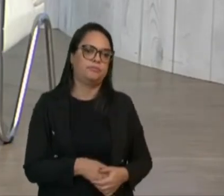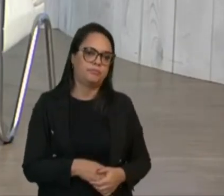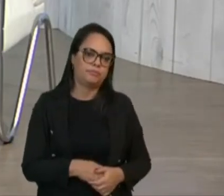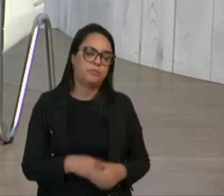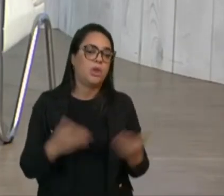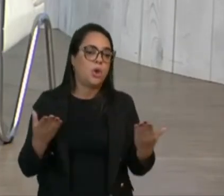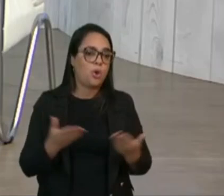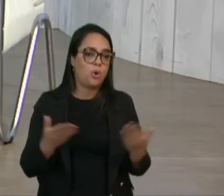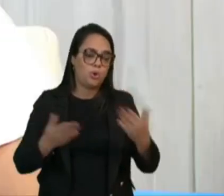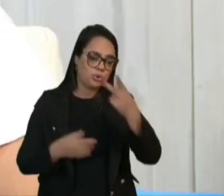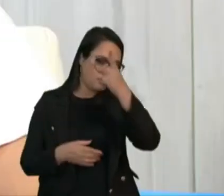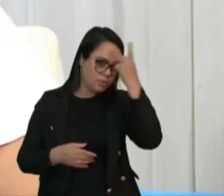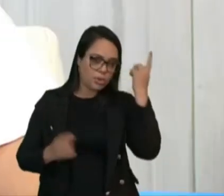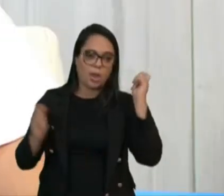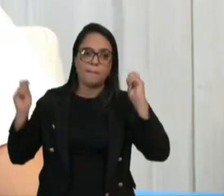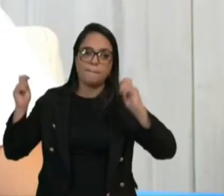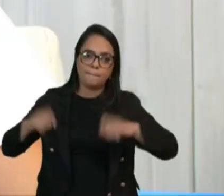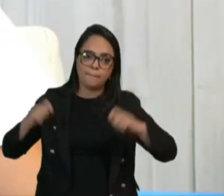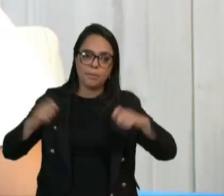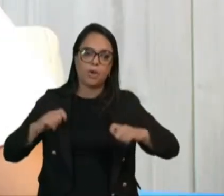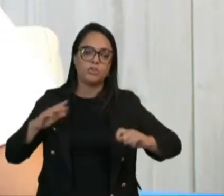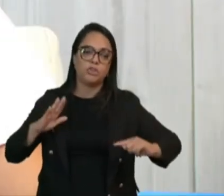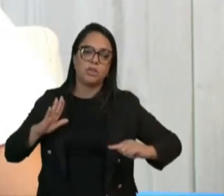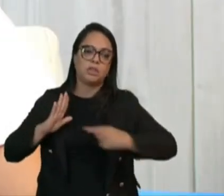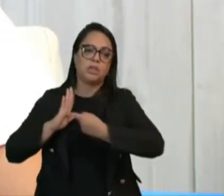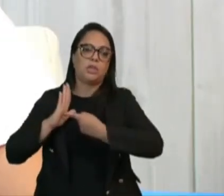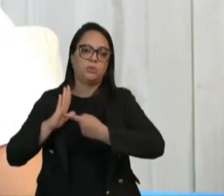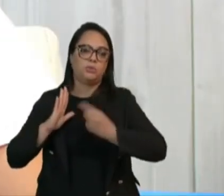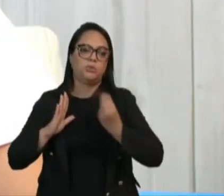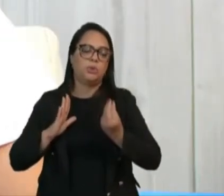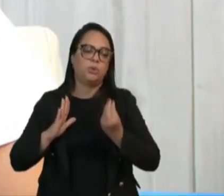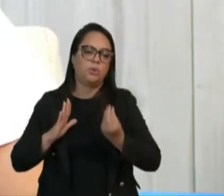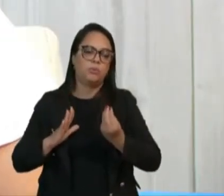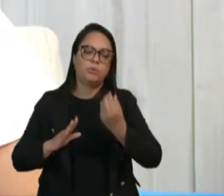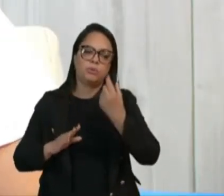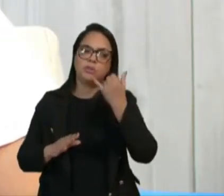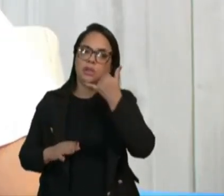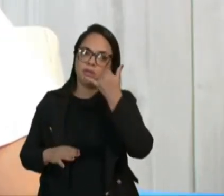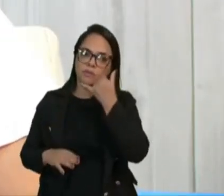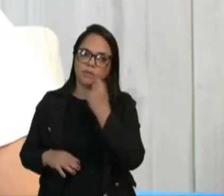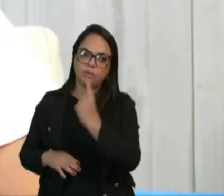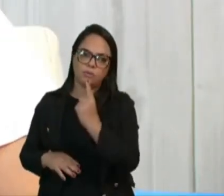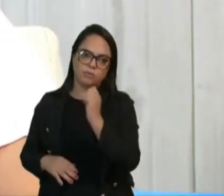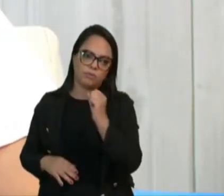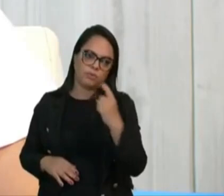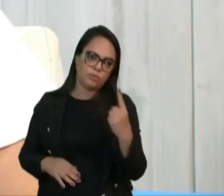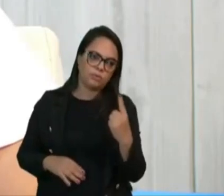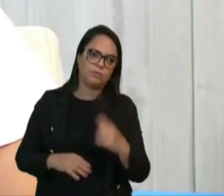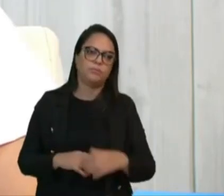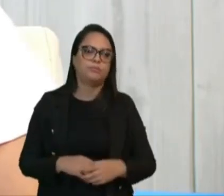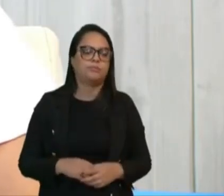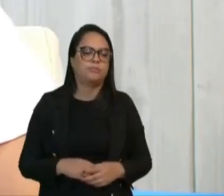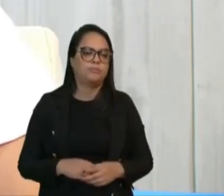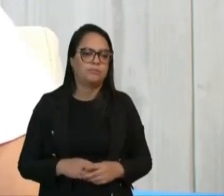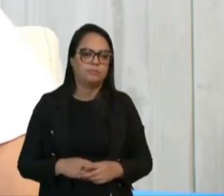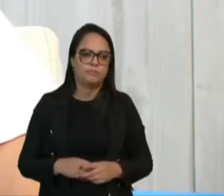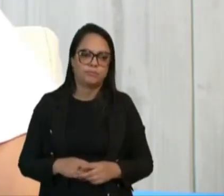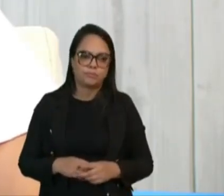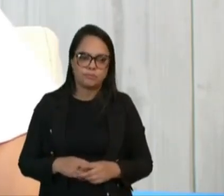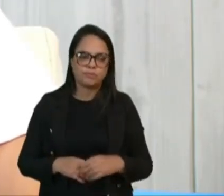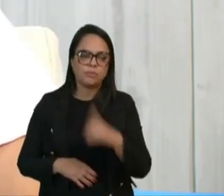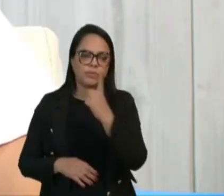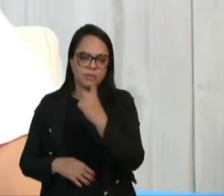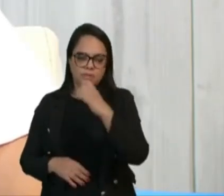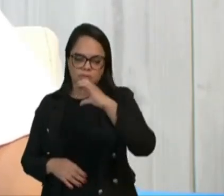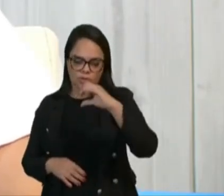a pessoa pode fazer isso através do 181, né? Ligar no 181. O